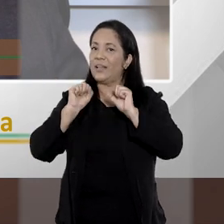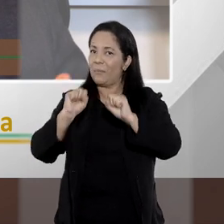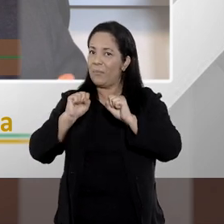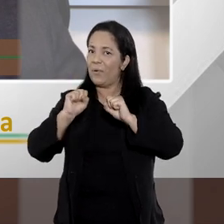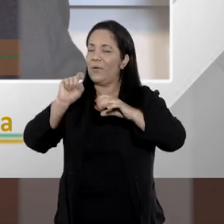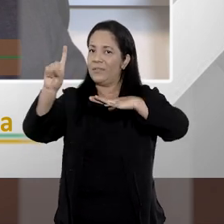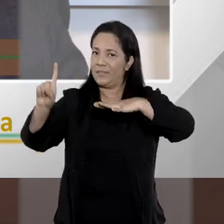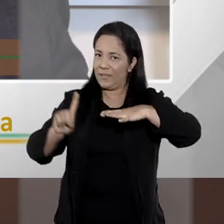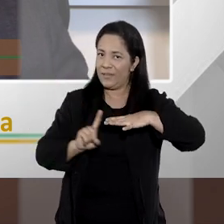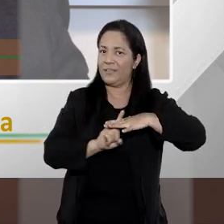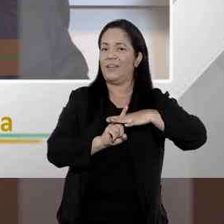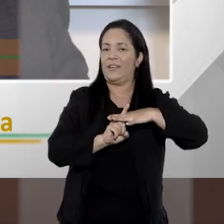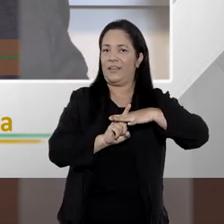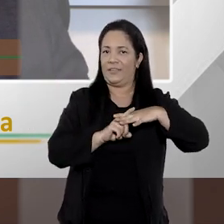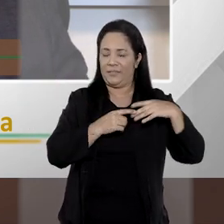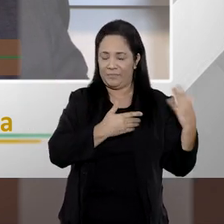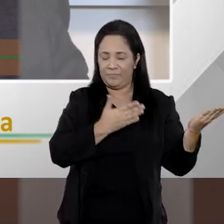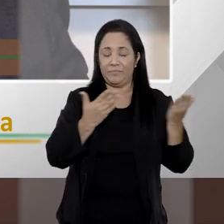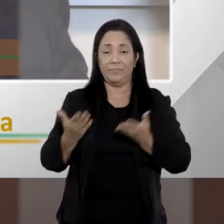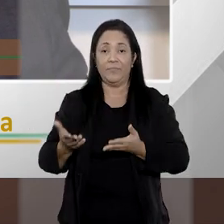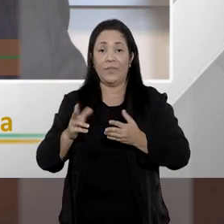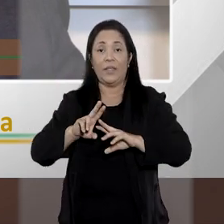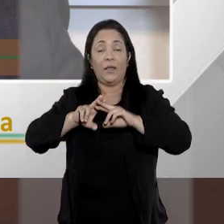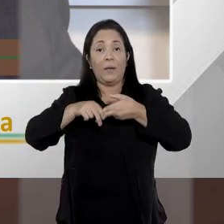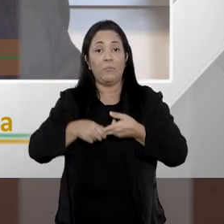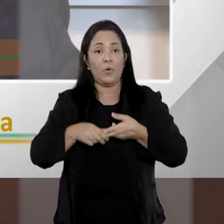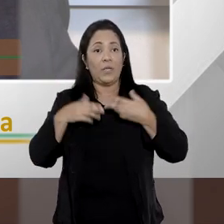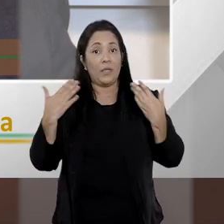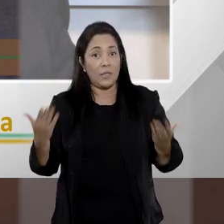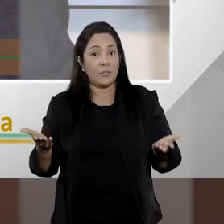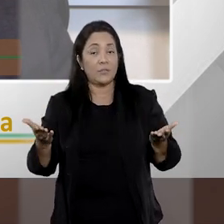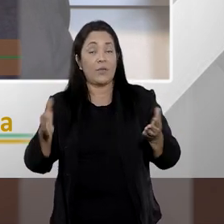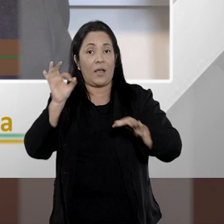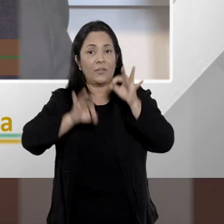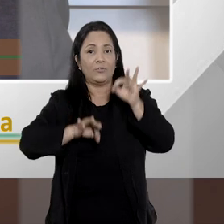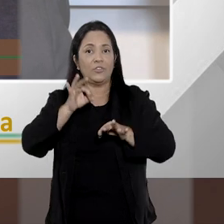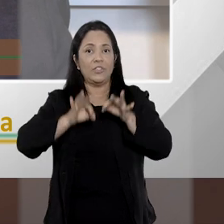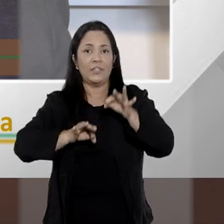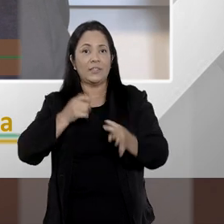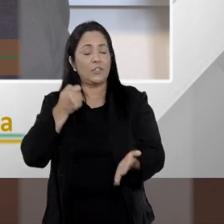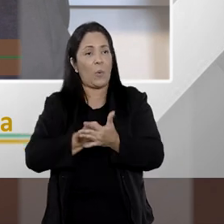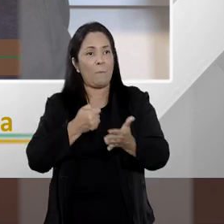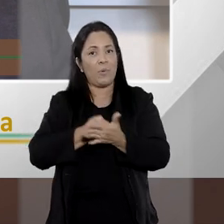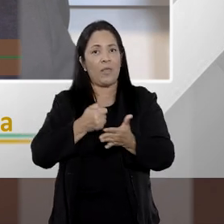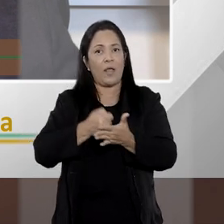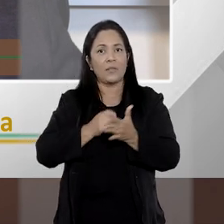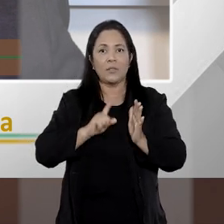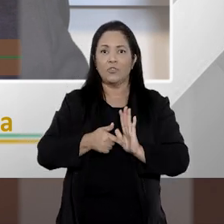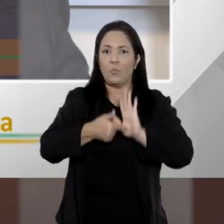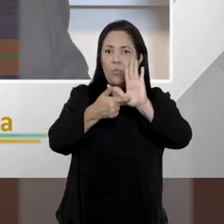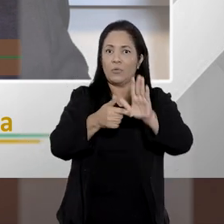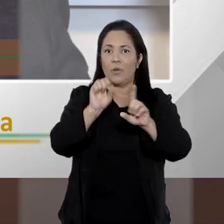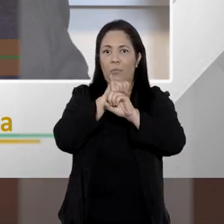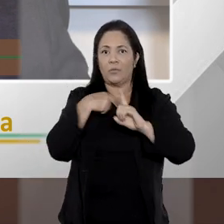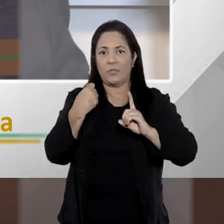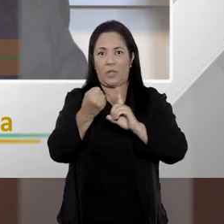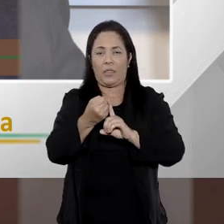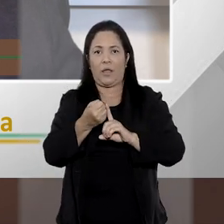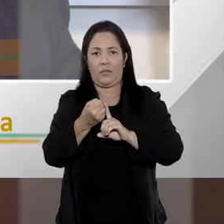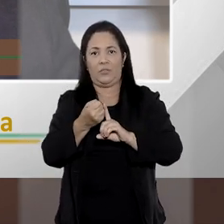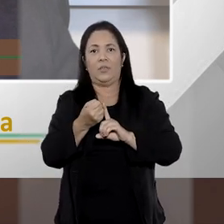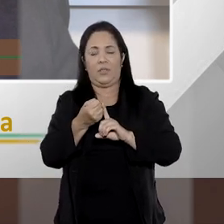evolução da resposta do Estado e da sociedade à prática do crime, nós evoluímos da vingança